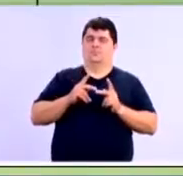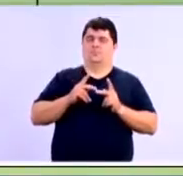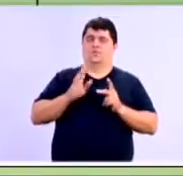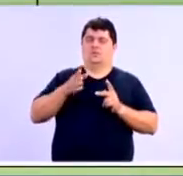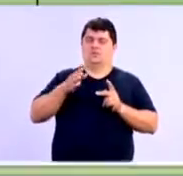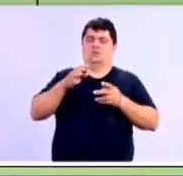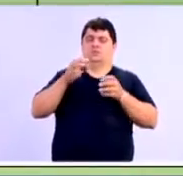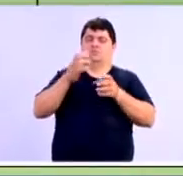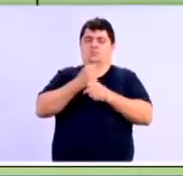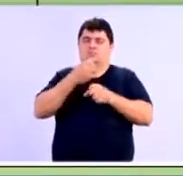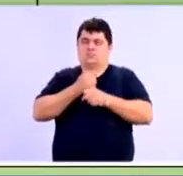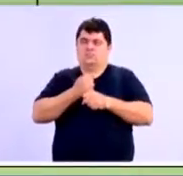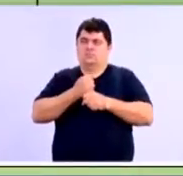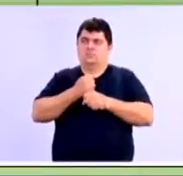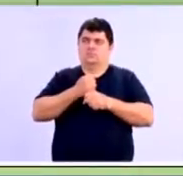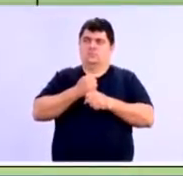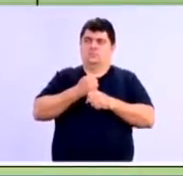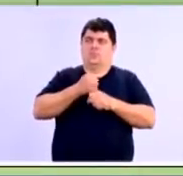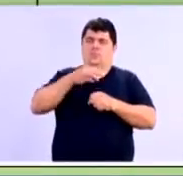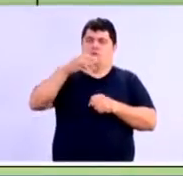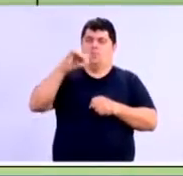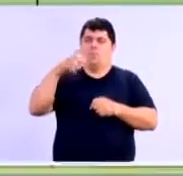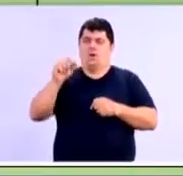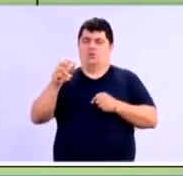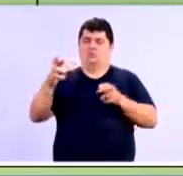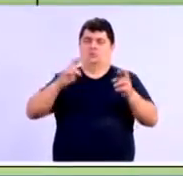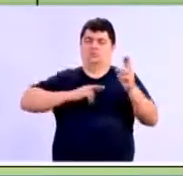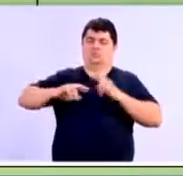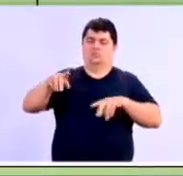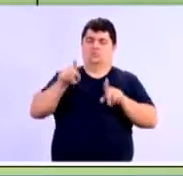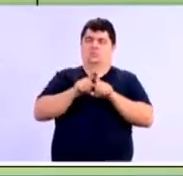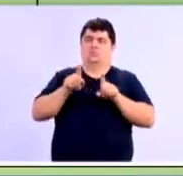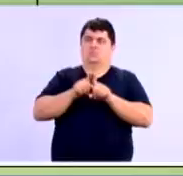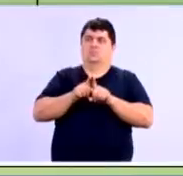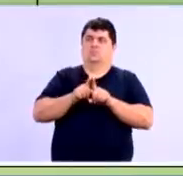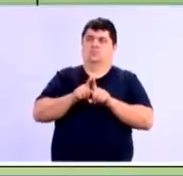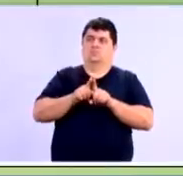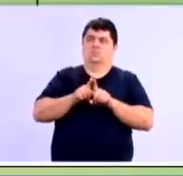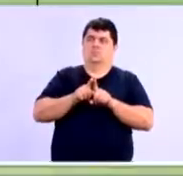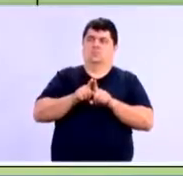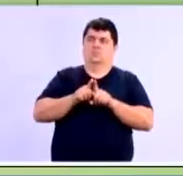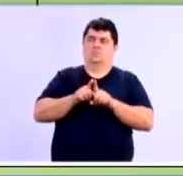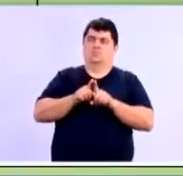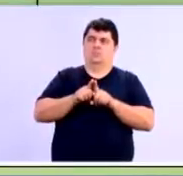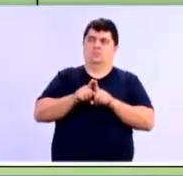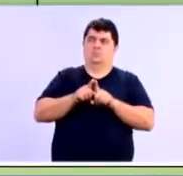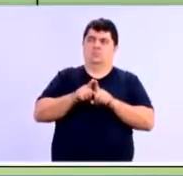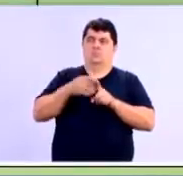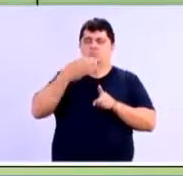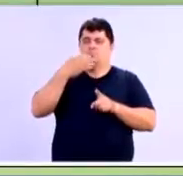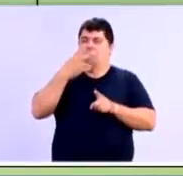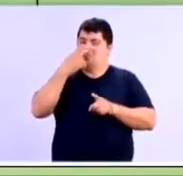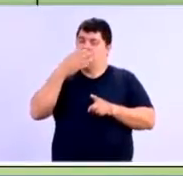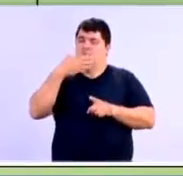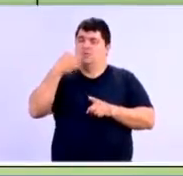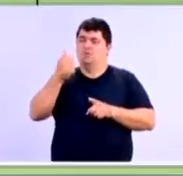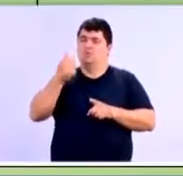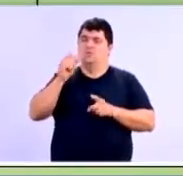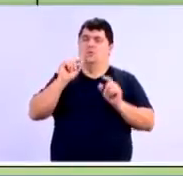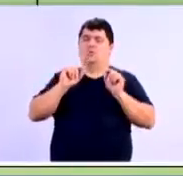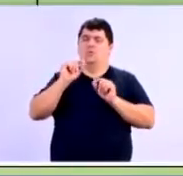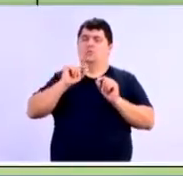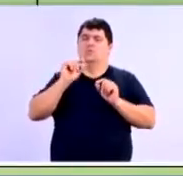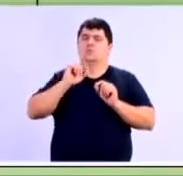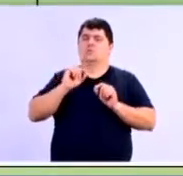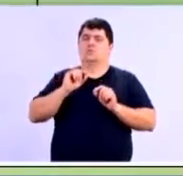calculou? A gente calculou as margens e os retornos. Opa, professor, eu acho que as margens e retorno delas melhoradas. E agora, o que a gente consegue